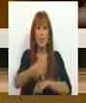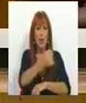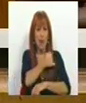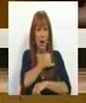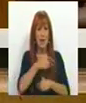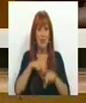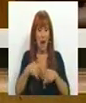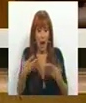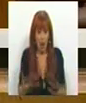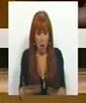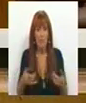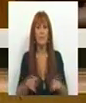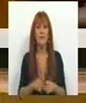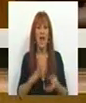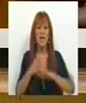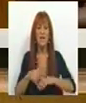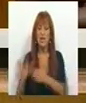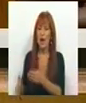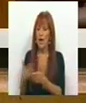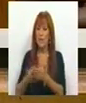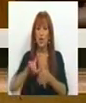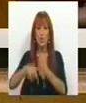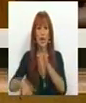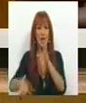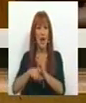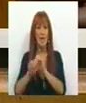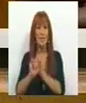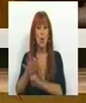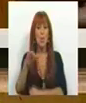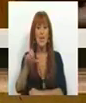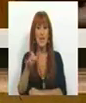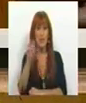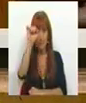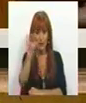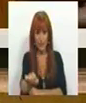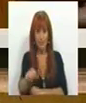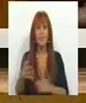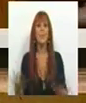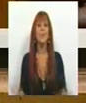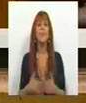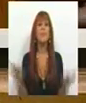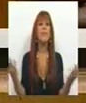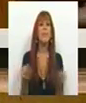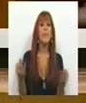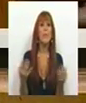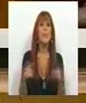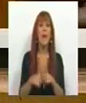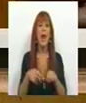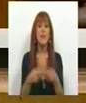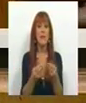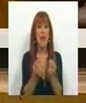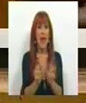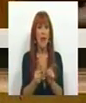arrendamento, desta vez através da apresentação de um projeto de lei do Partido Comunista Português. De facto, esta